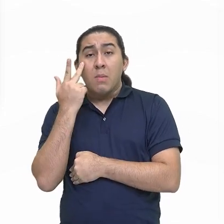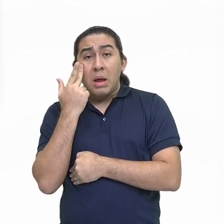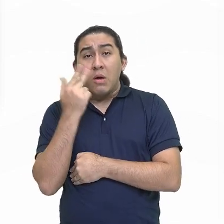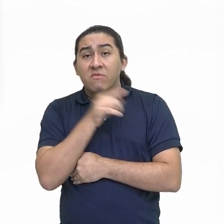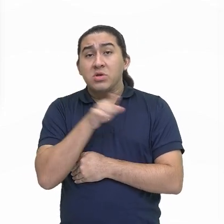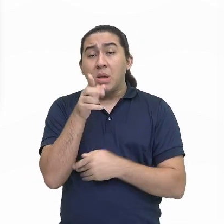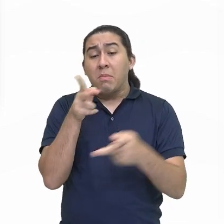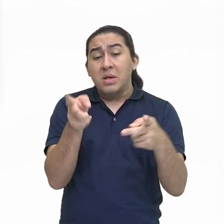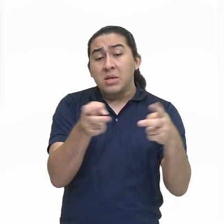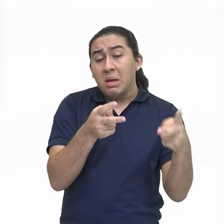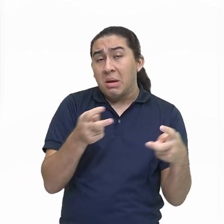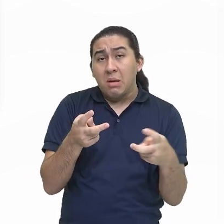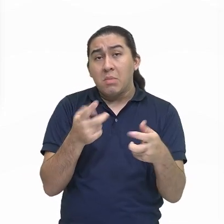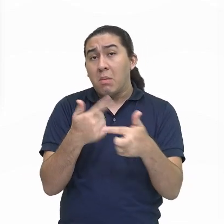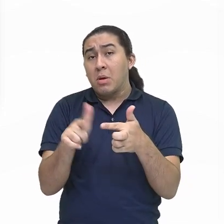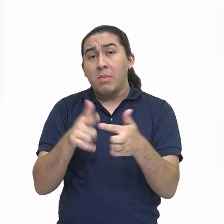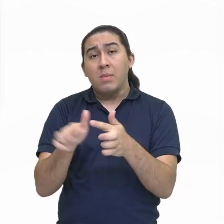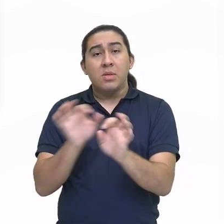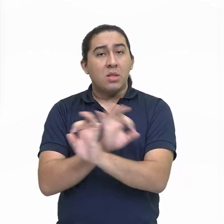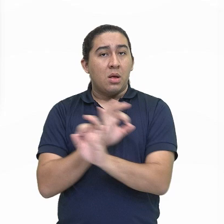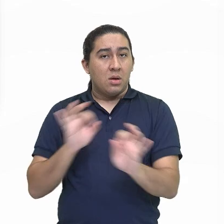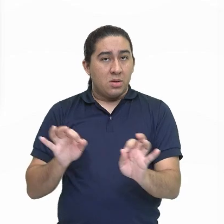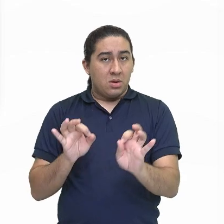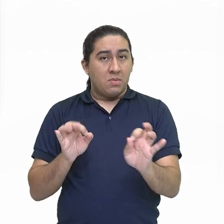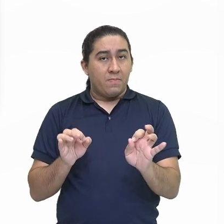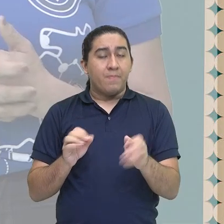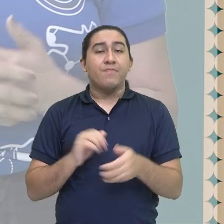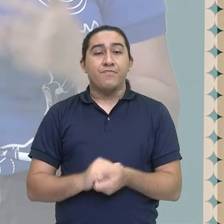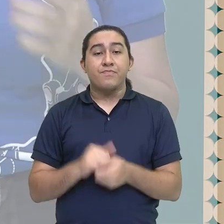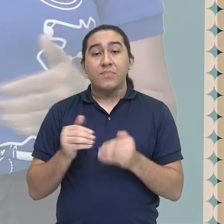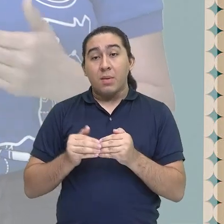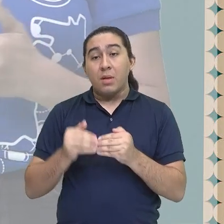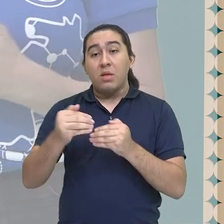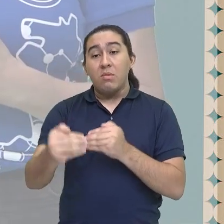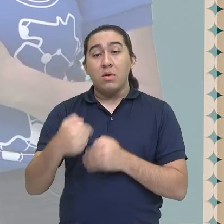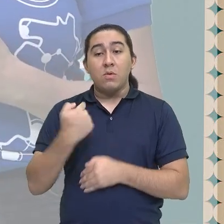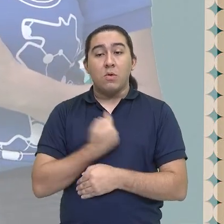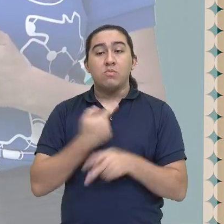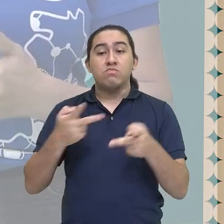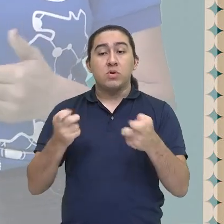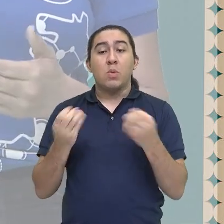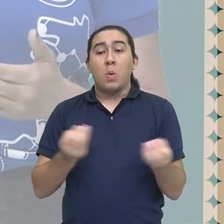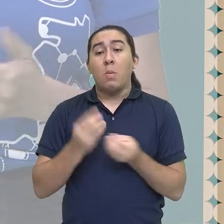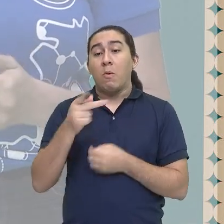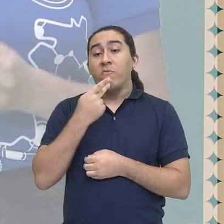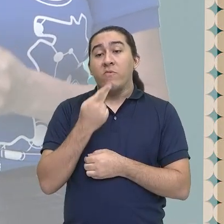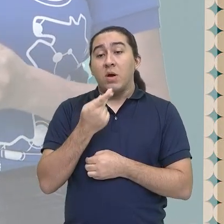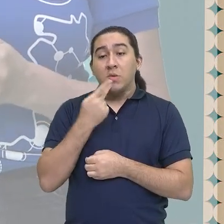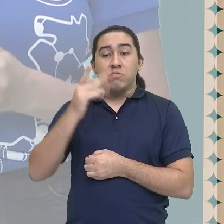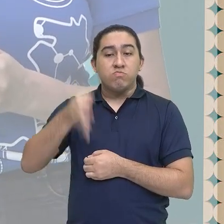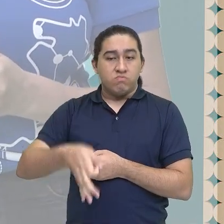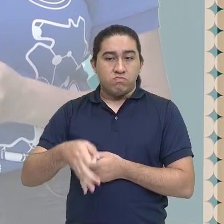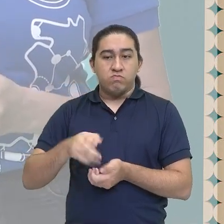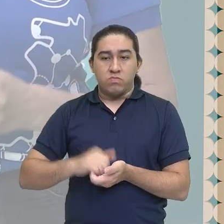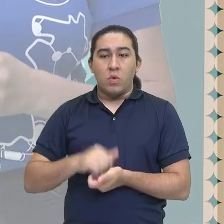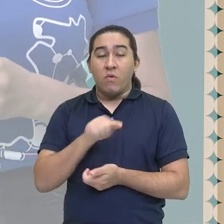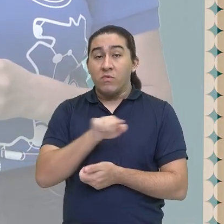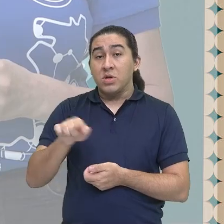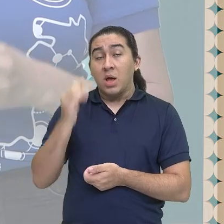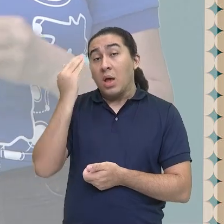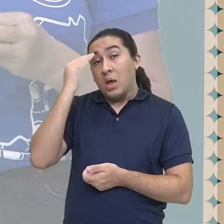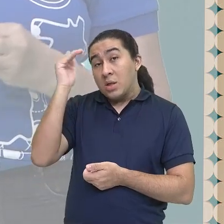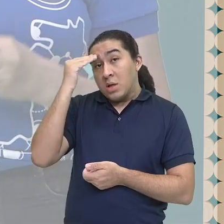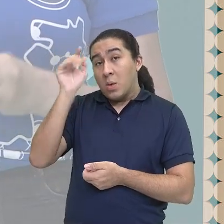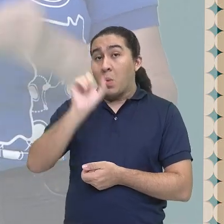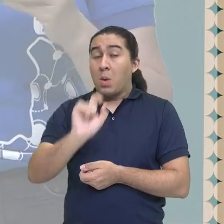que não tem problema, porque a gente vai ver mais na frente, né, os níveis da fala. Você vai entender, né,